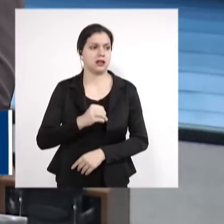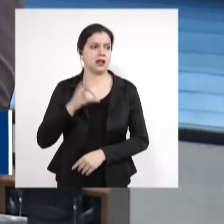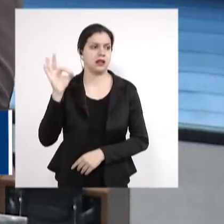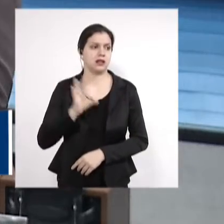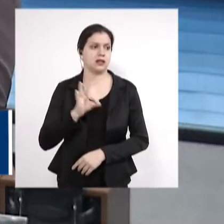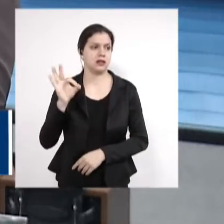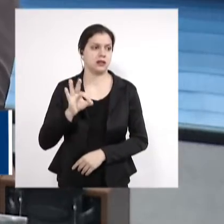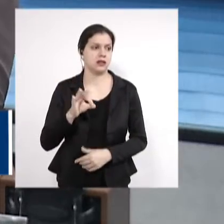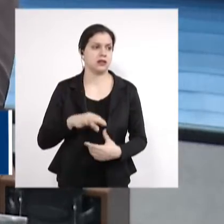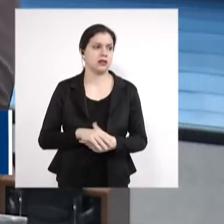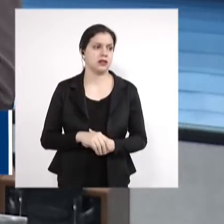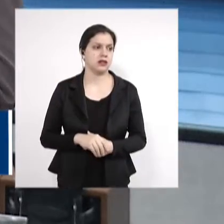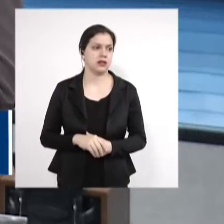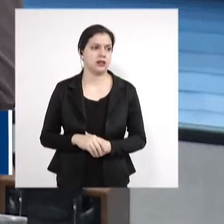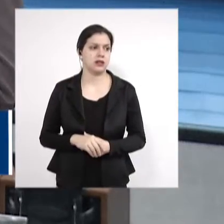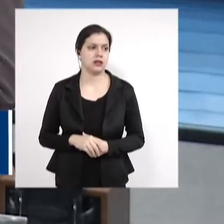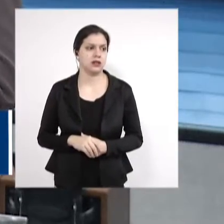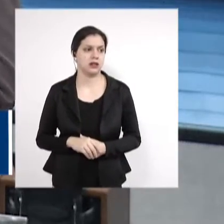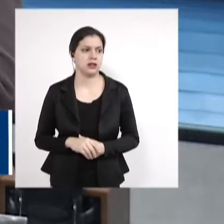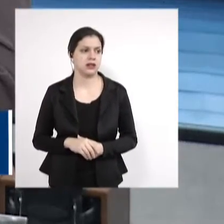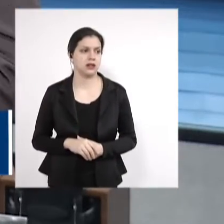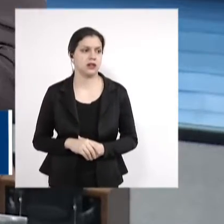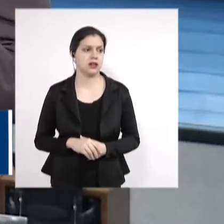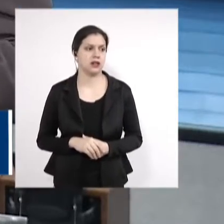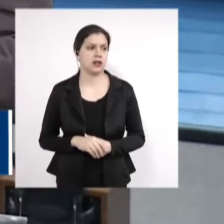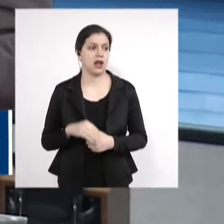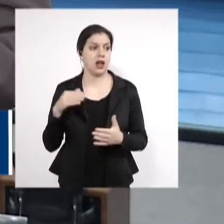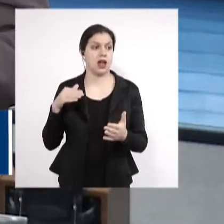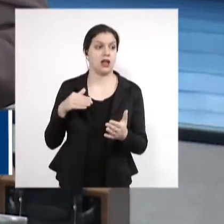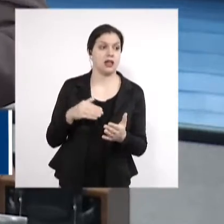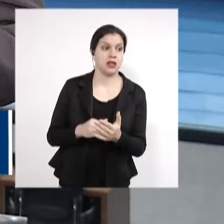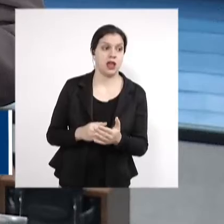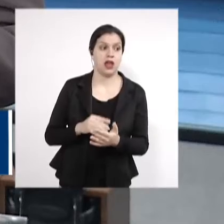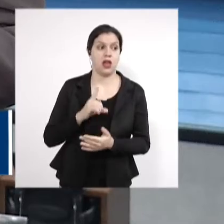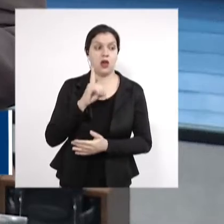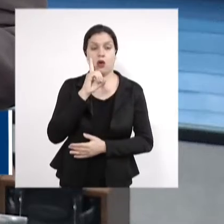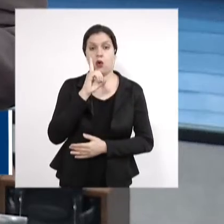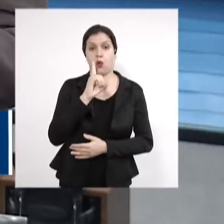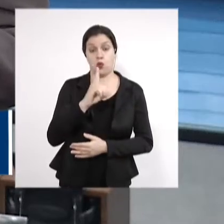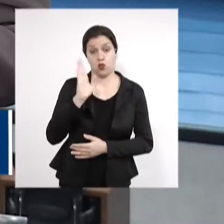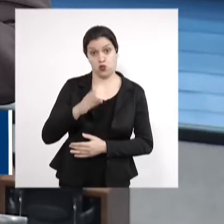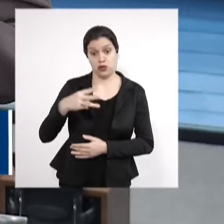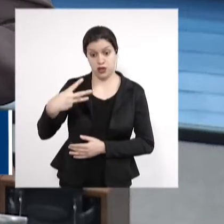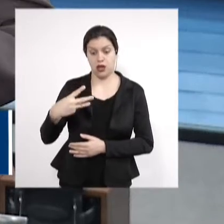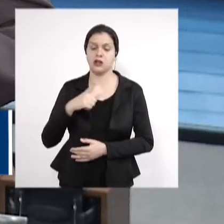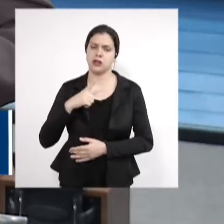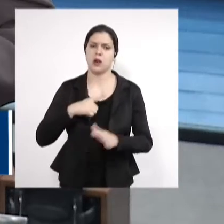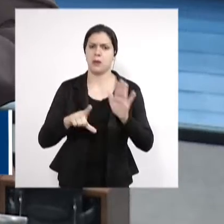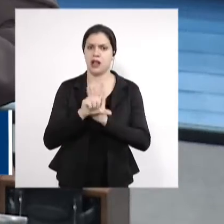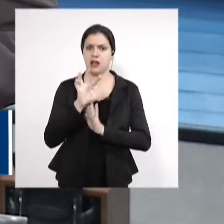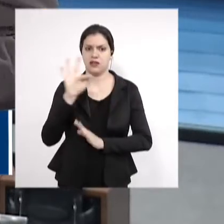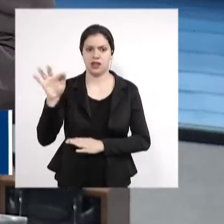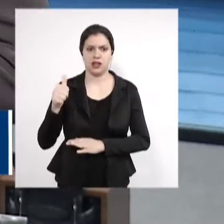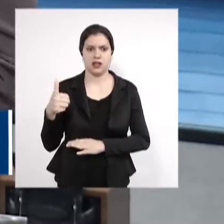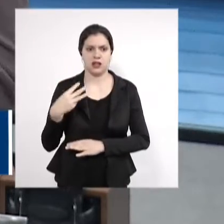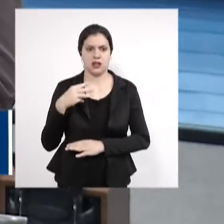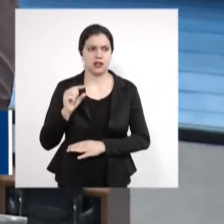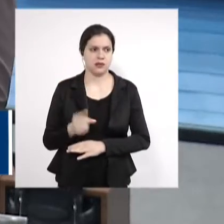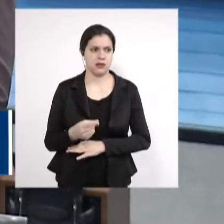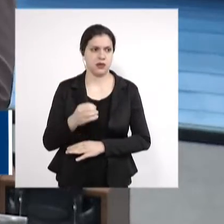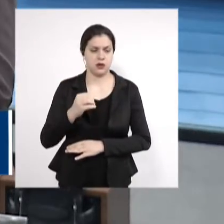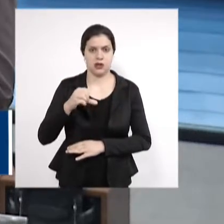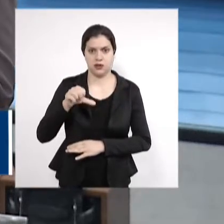esse 10% é o que vale a 1/3. No máximo 1/3. Tem uma lei federal, de número 13.093, que estabelece que